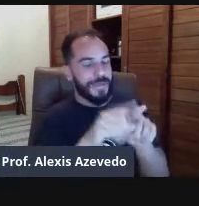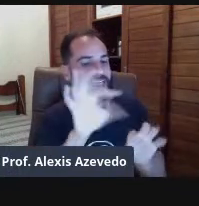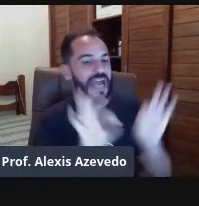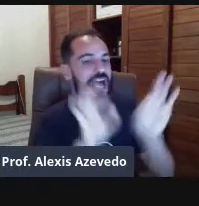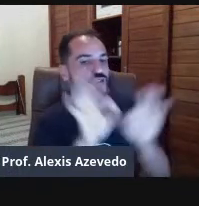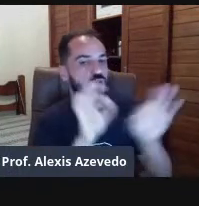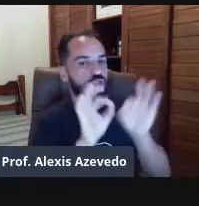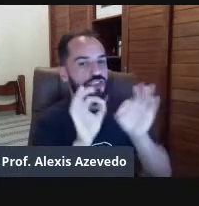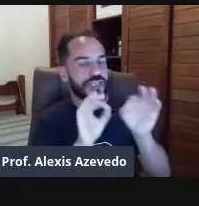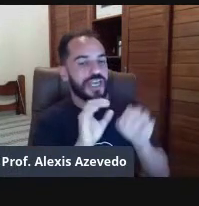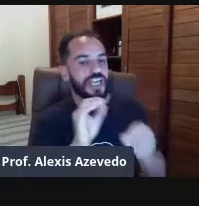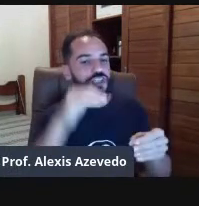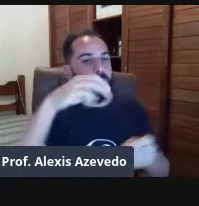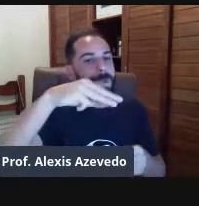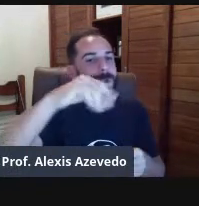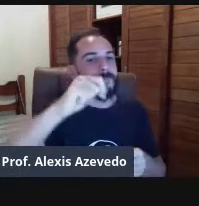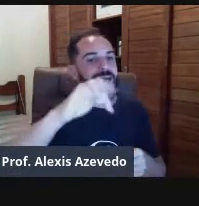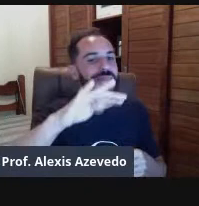matrículas,